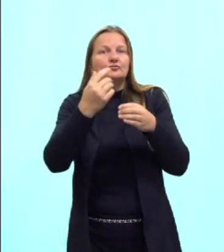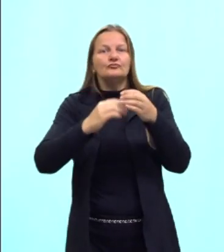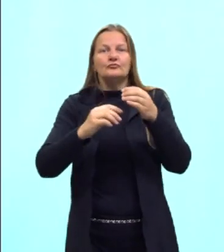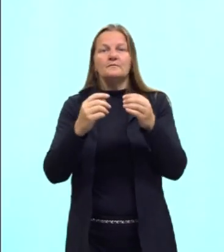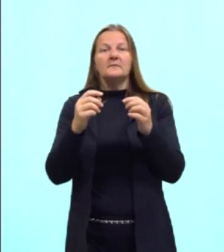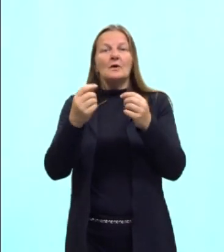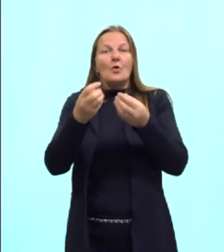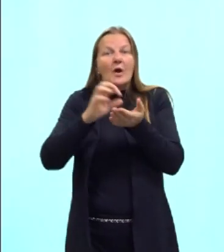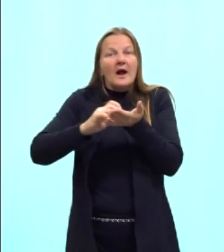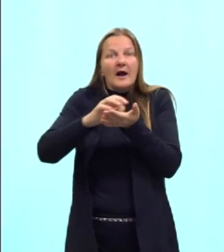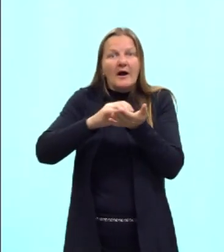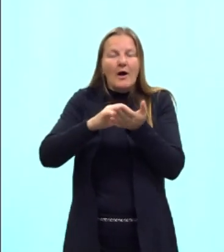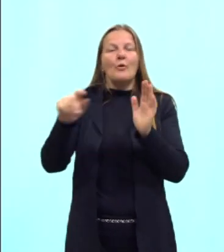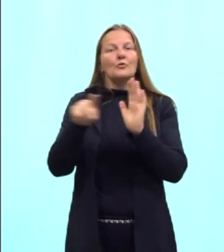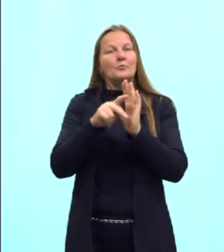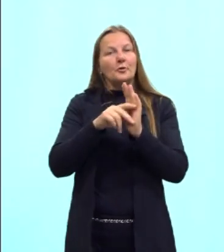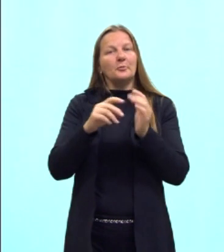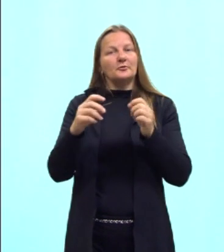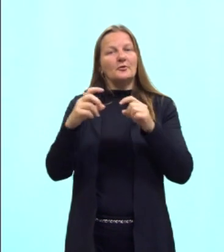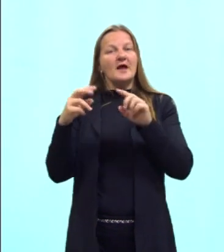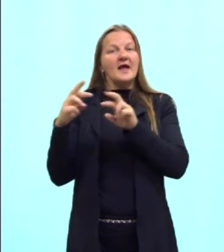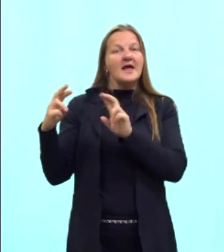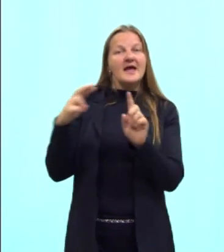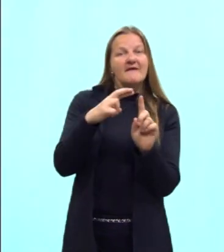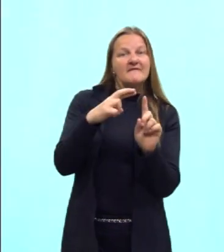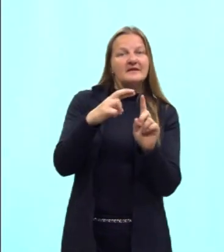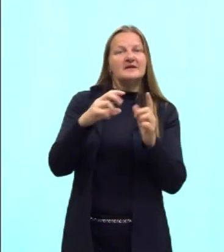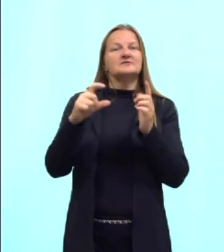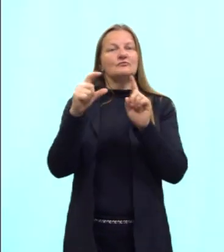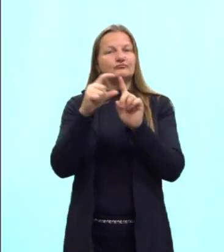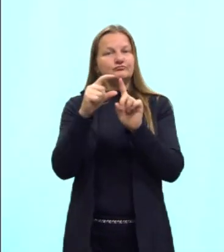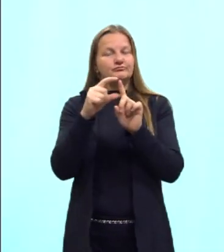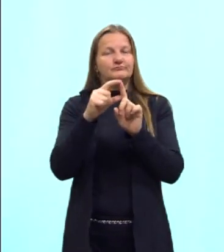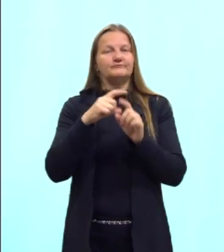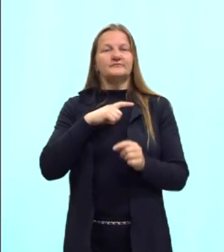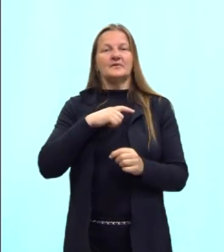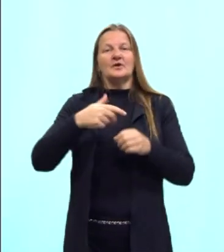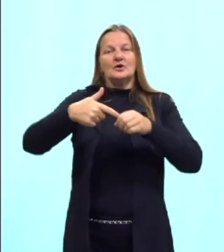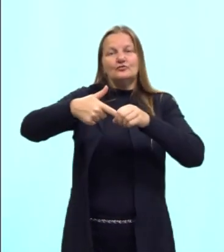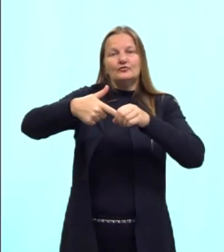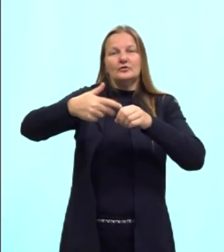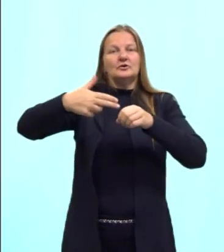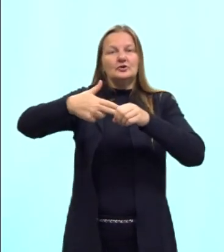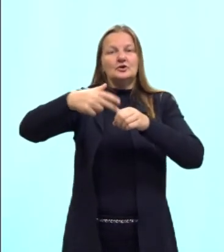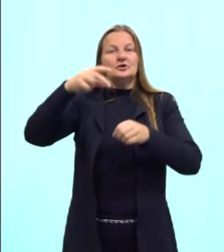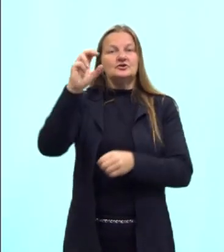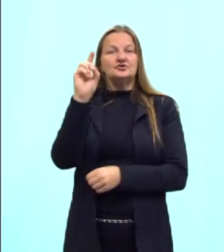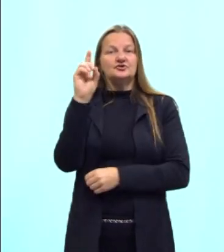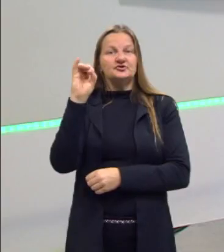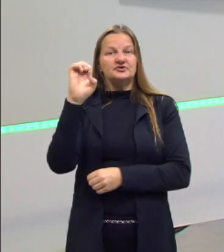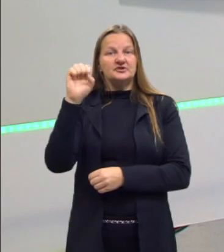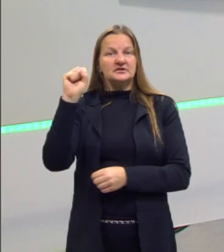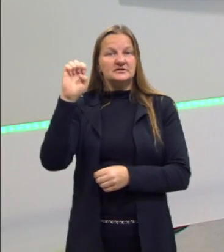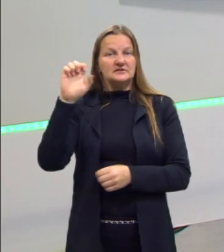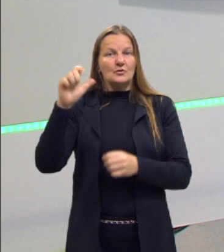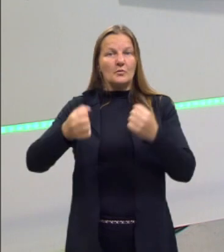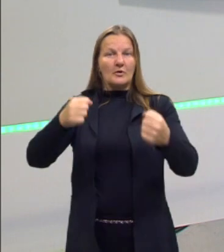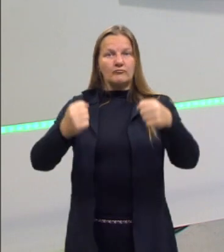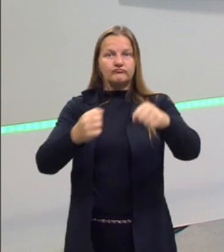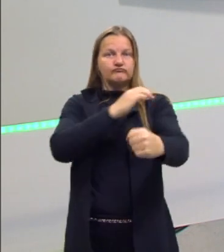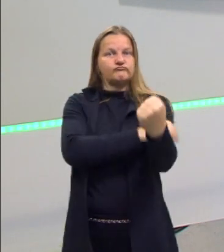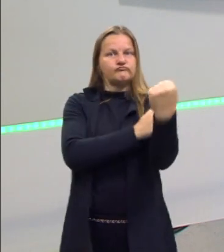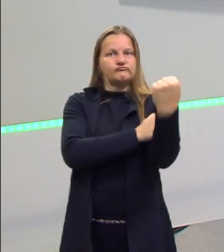né então influencia totalmente nossa vida e função da gasolina do diesel né do Querosene de combustível